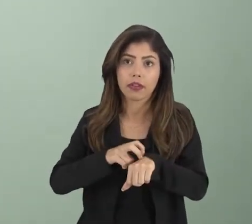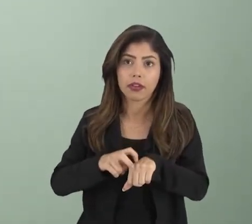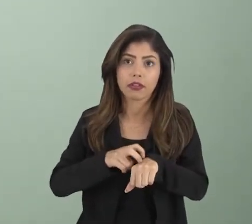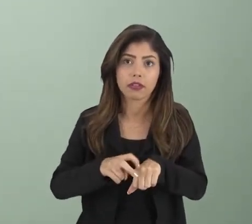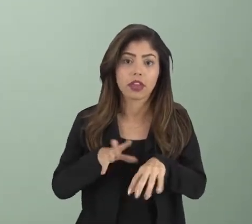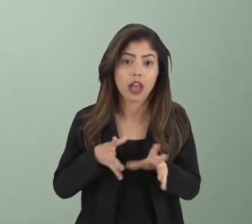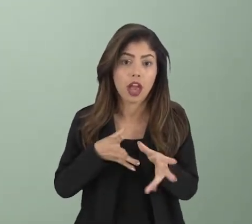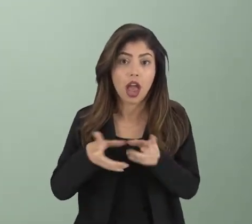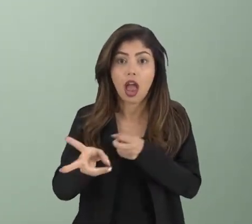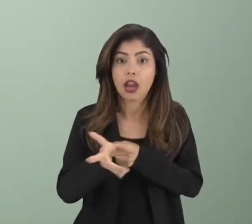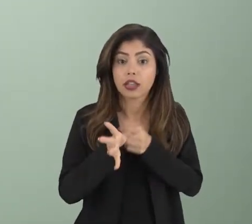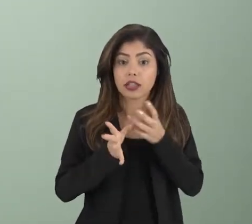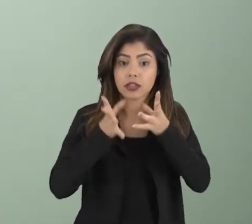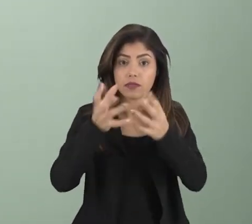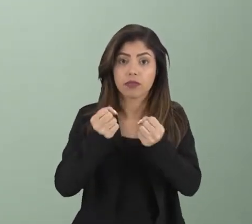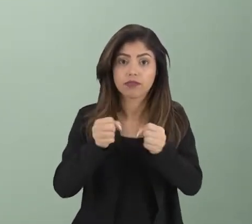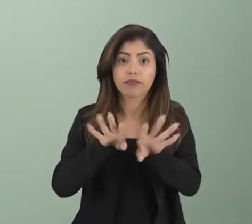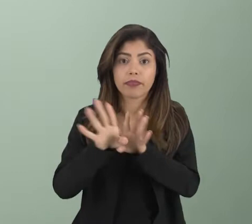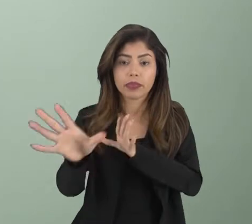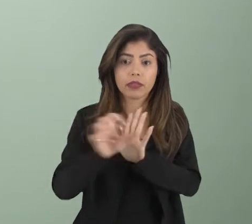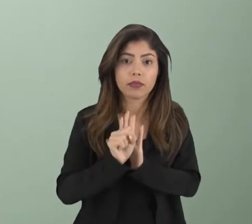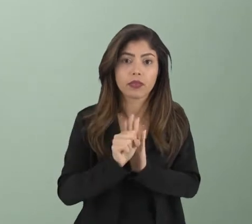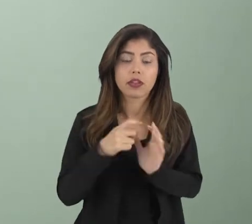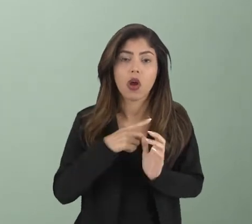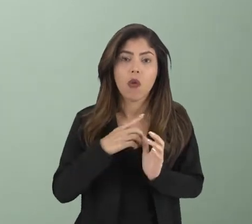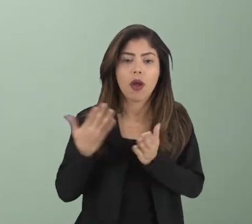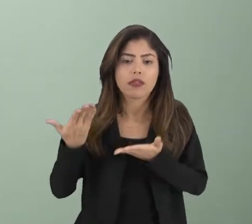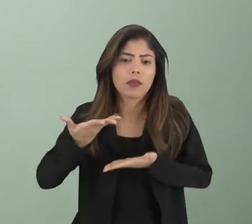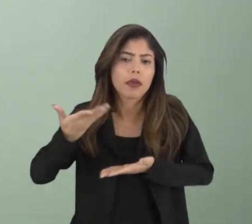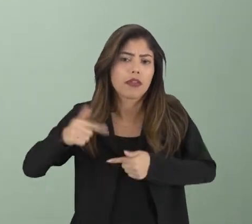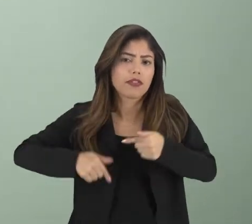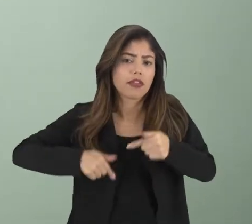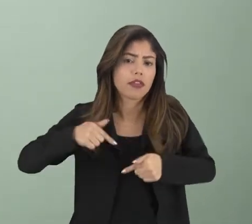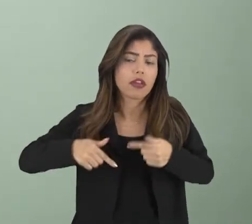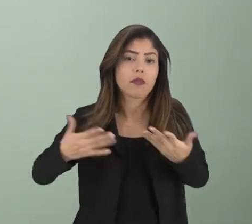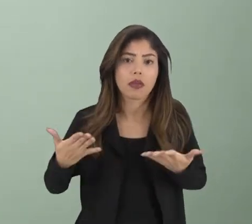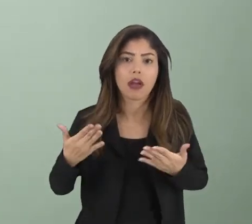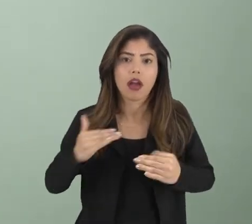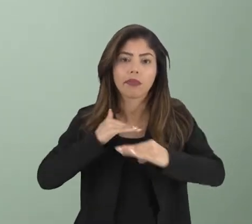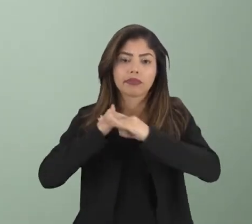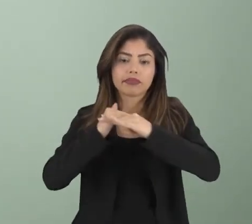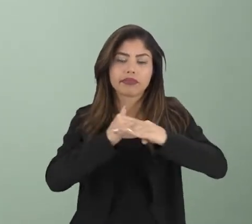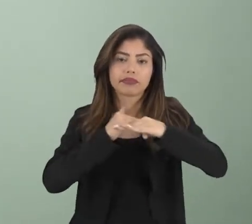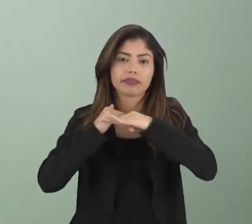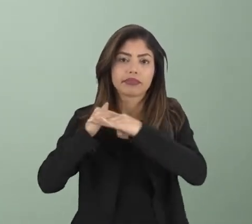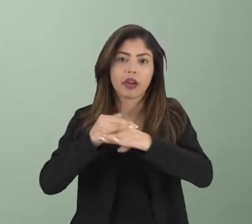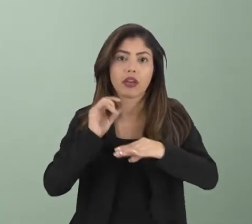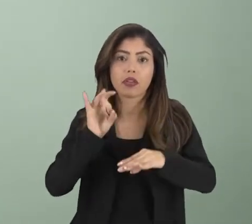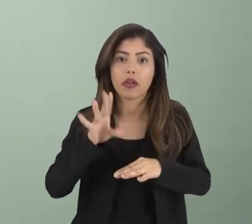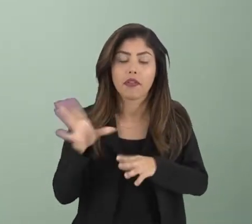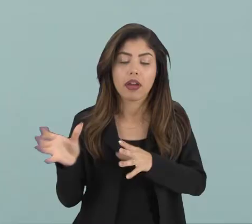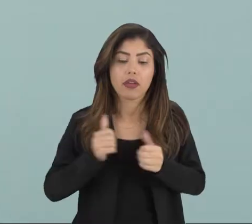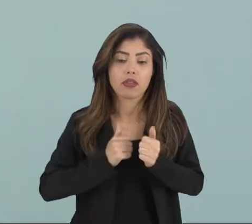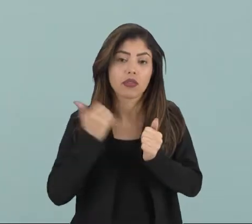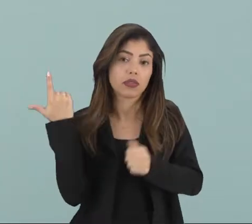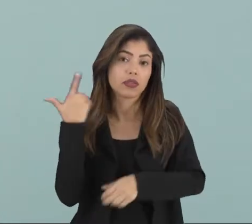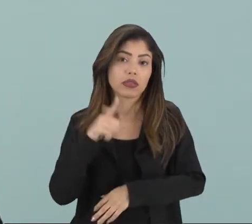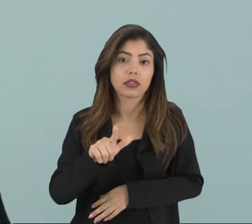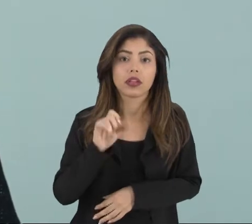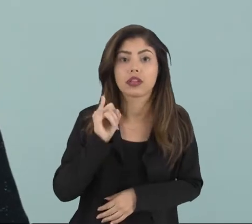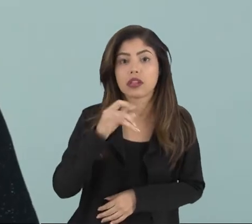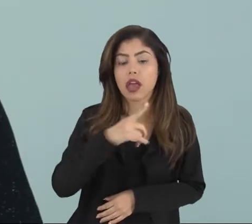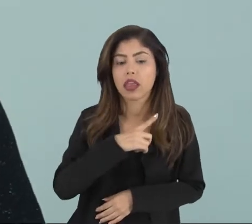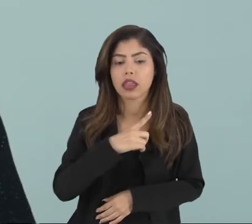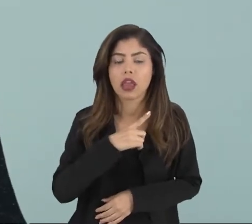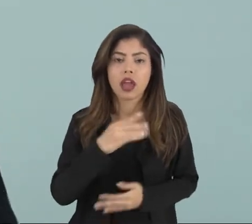eles buscam uma estabilidade química. E essa estabilidade química só vai ser alcançada através